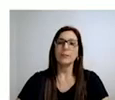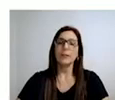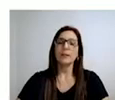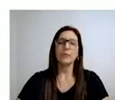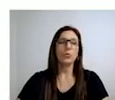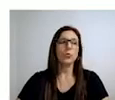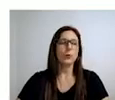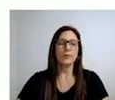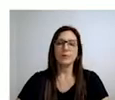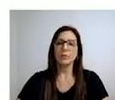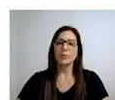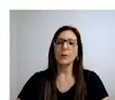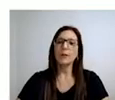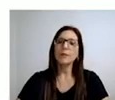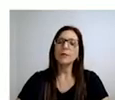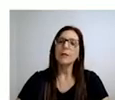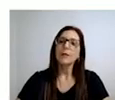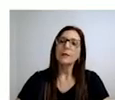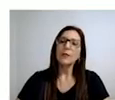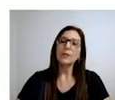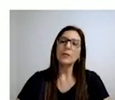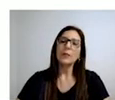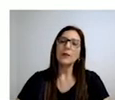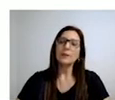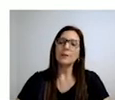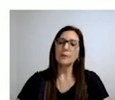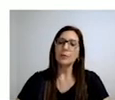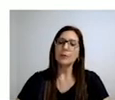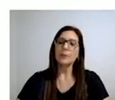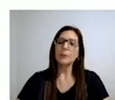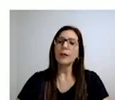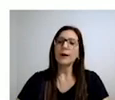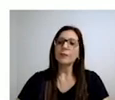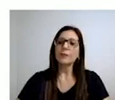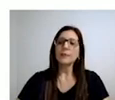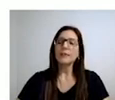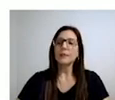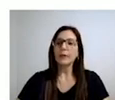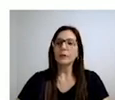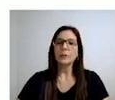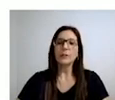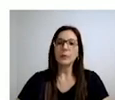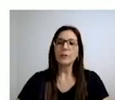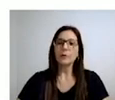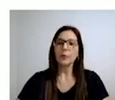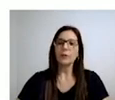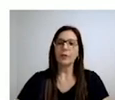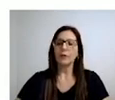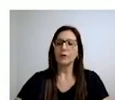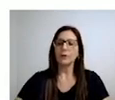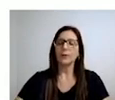roseira, do grupo das angiospermas, têm seus gametas transportados por aves, insetos e até mesmo pelo